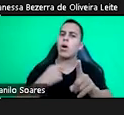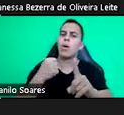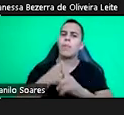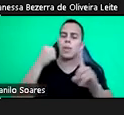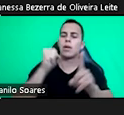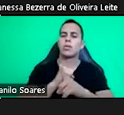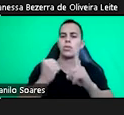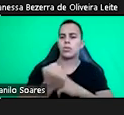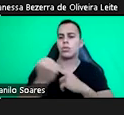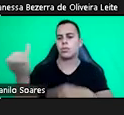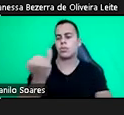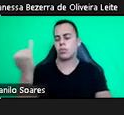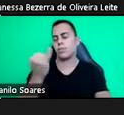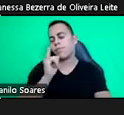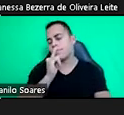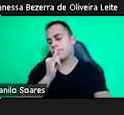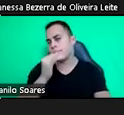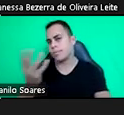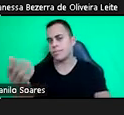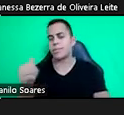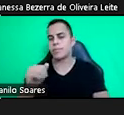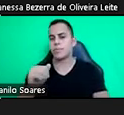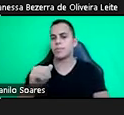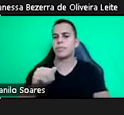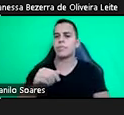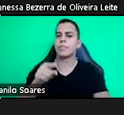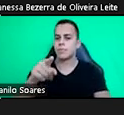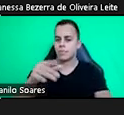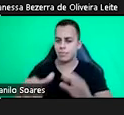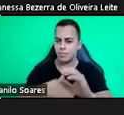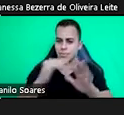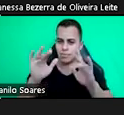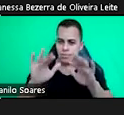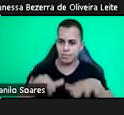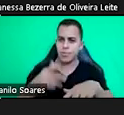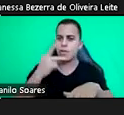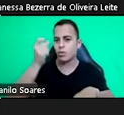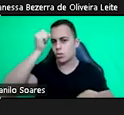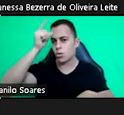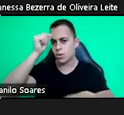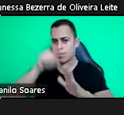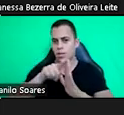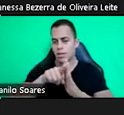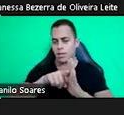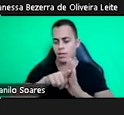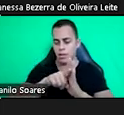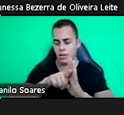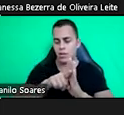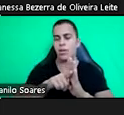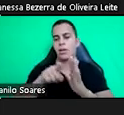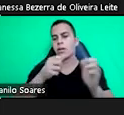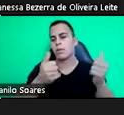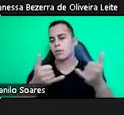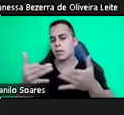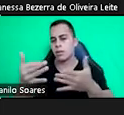importante. Então, por exemplo, esse indivíduo aqui que nos escreveu quando soube da pesquisa, o relato dele dizendo que o